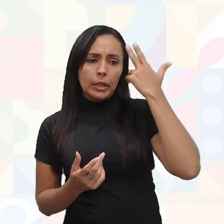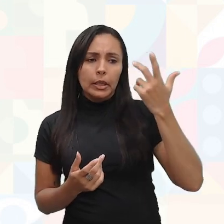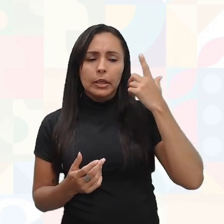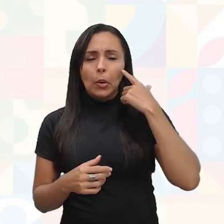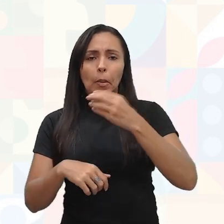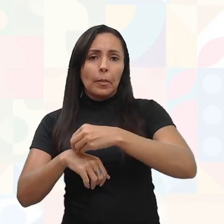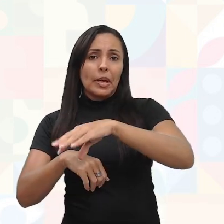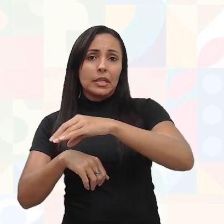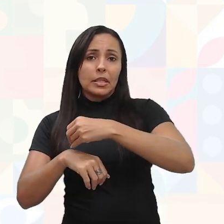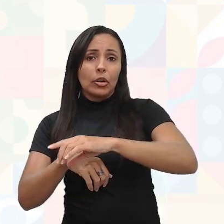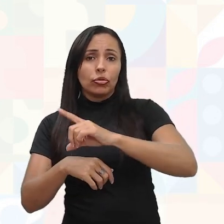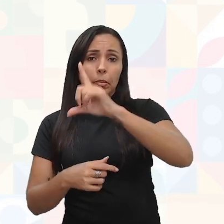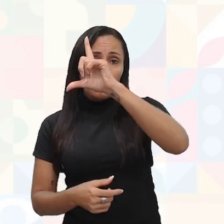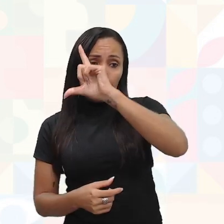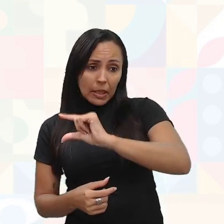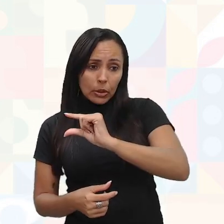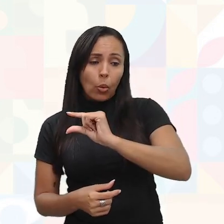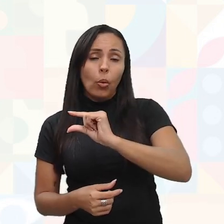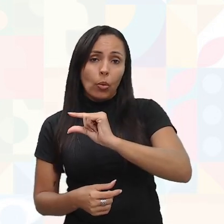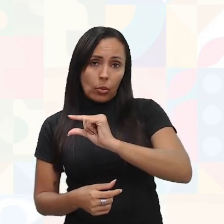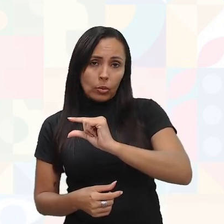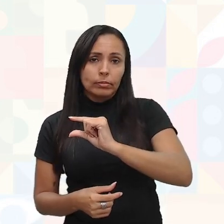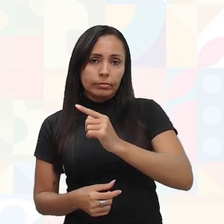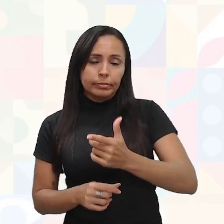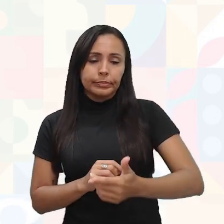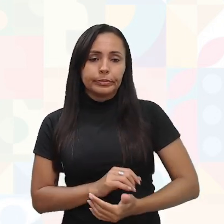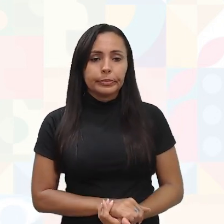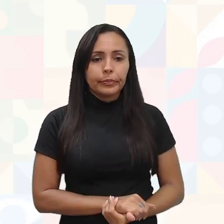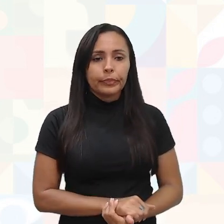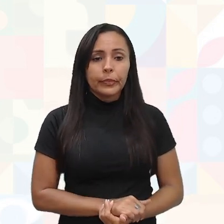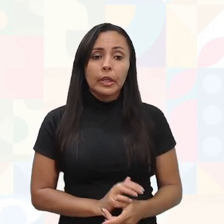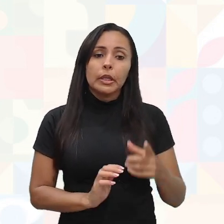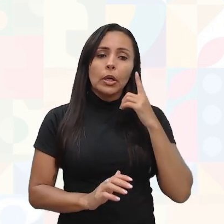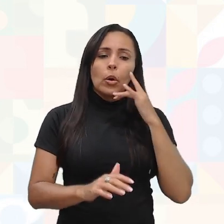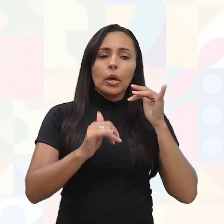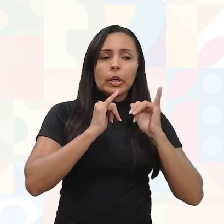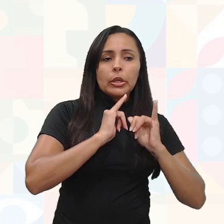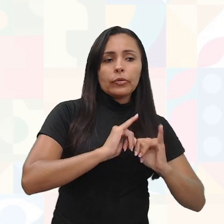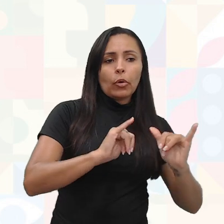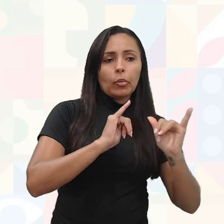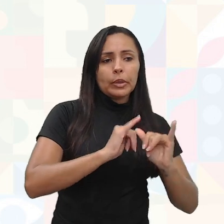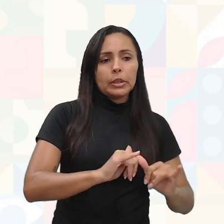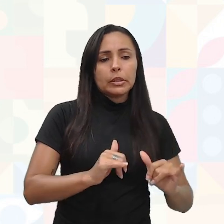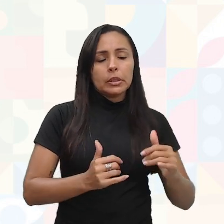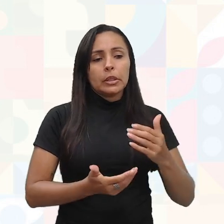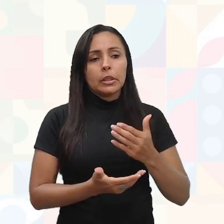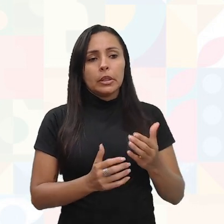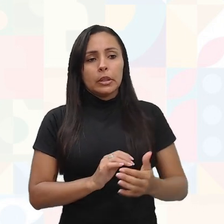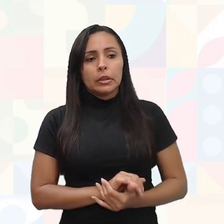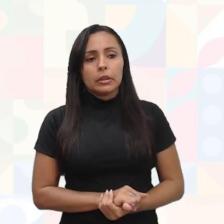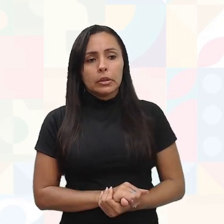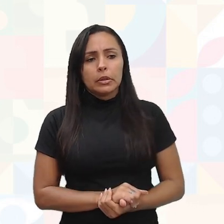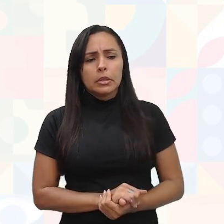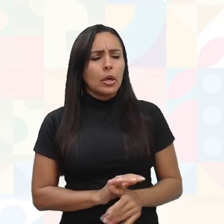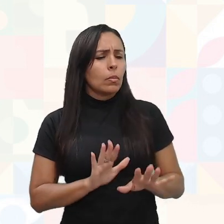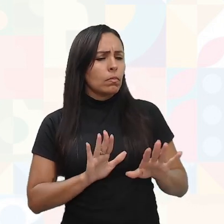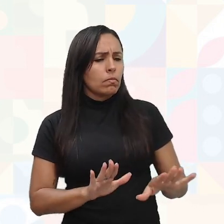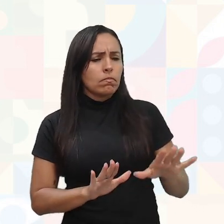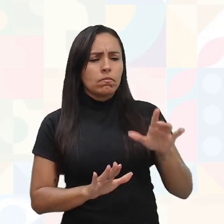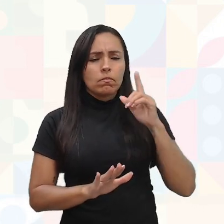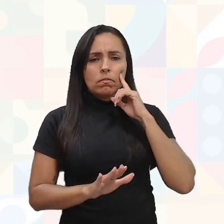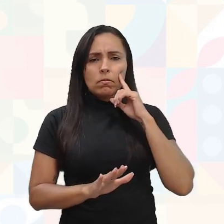mais breves e que são atualizadas constantemente. Informes são informações,